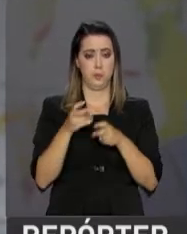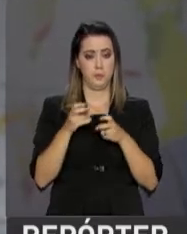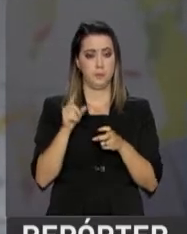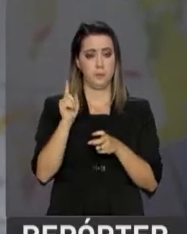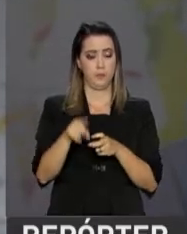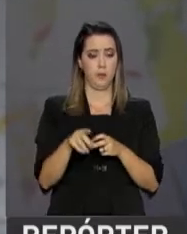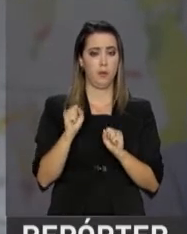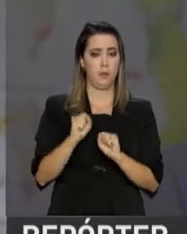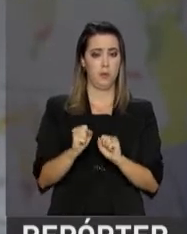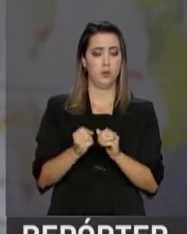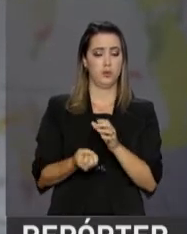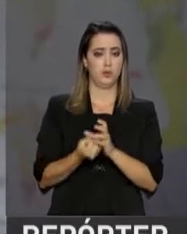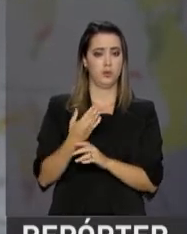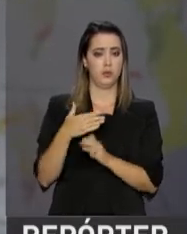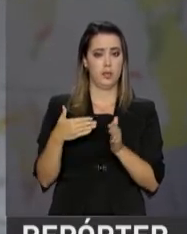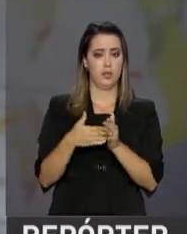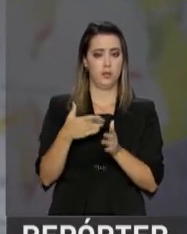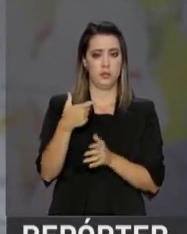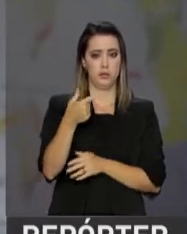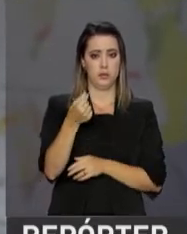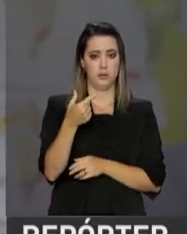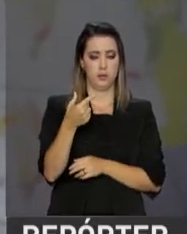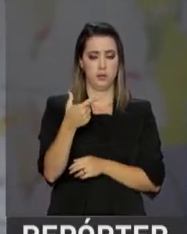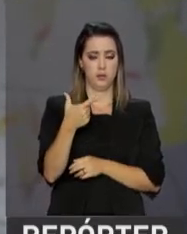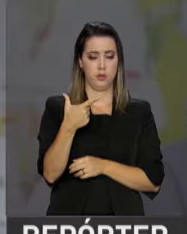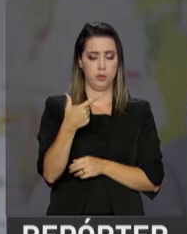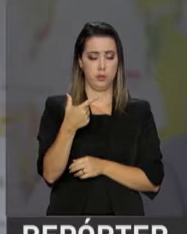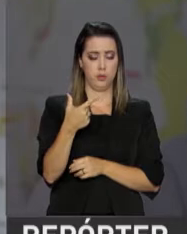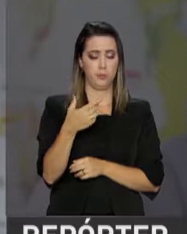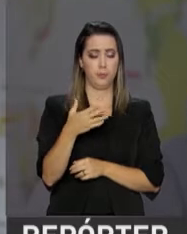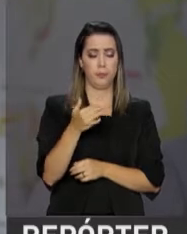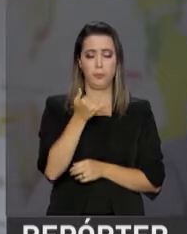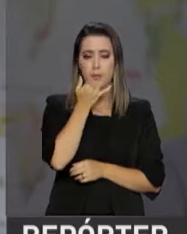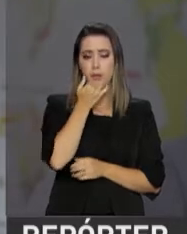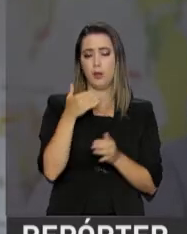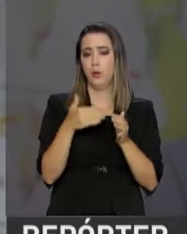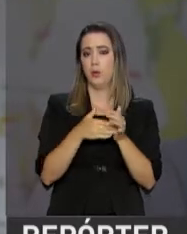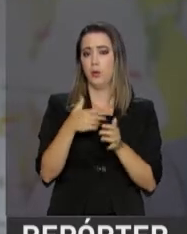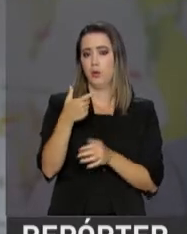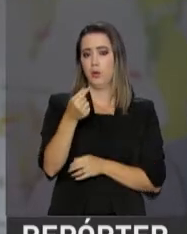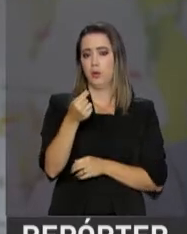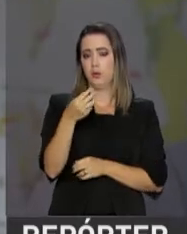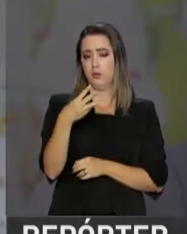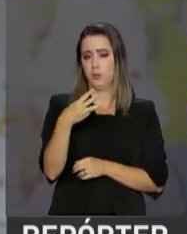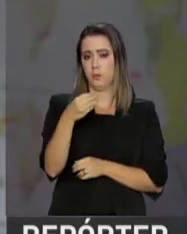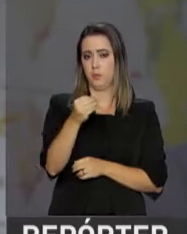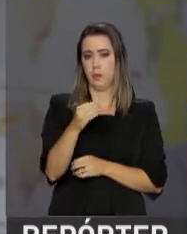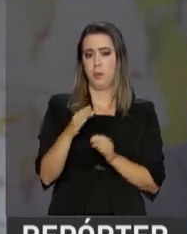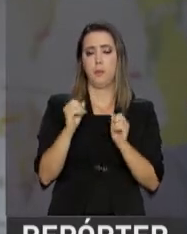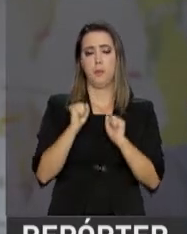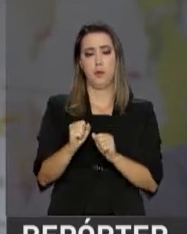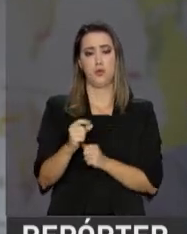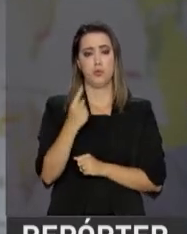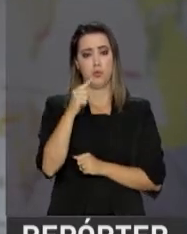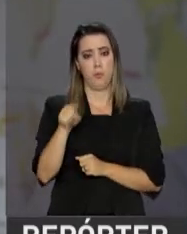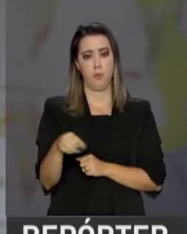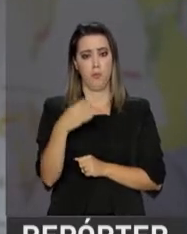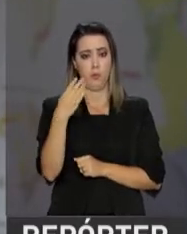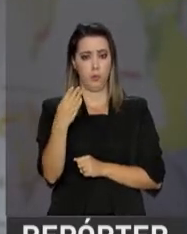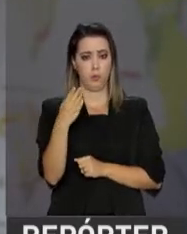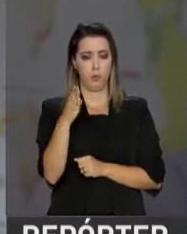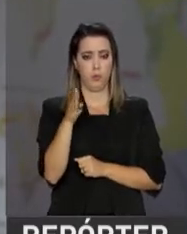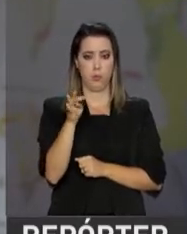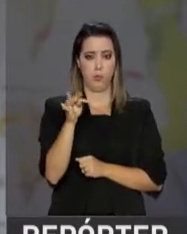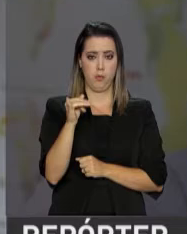gente pode gerar até 2030 porque a meta desse mal mais de 1.4 trilhões de